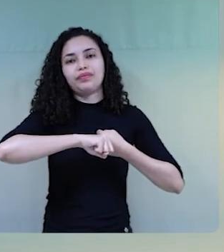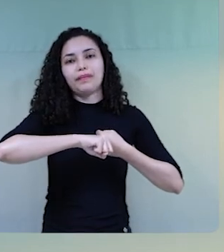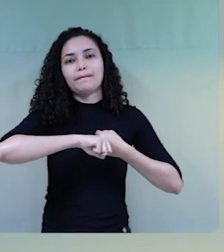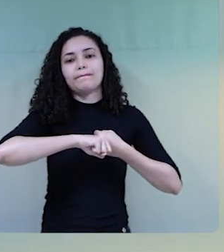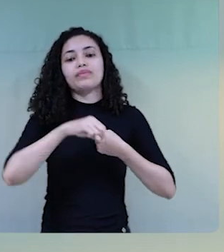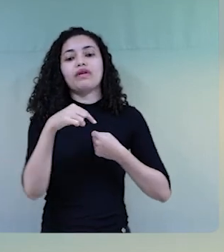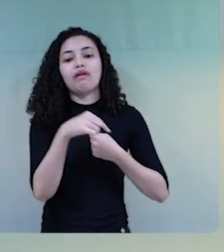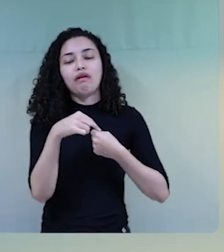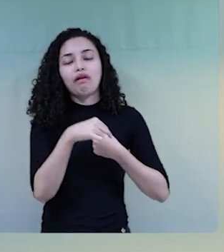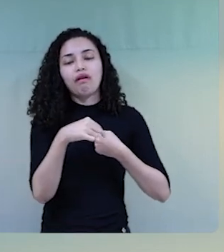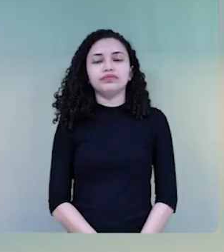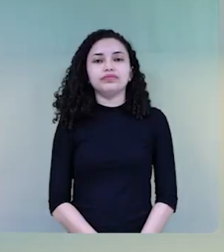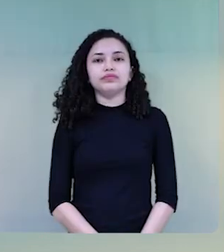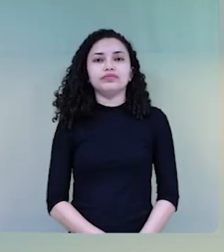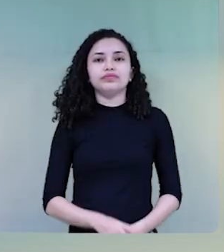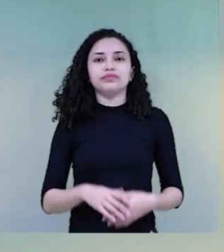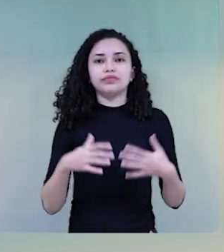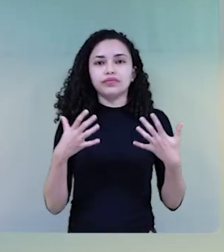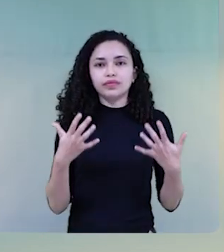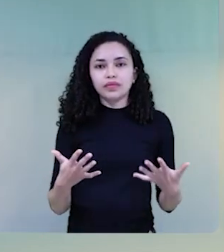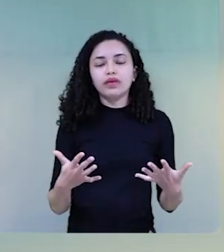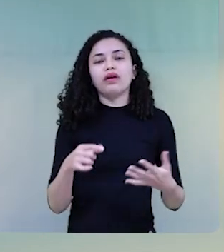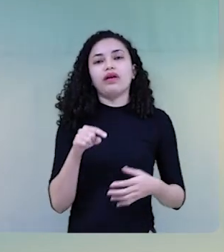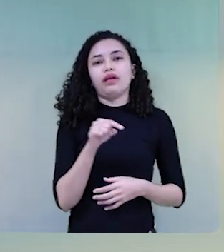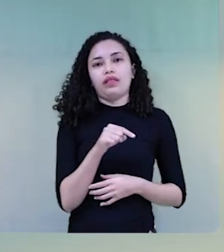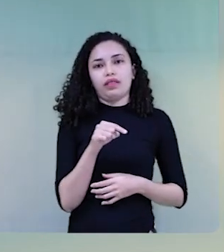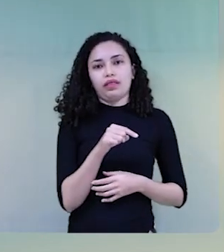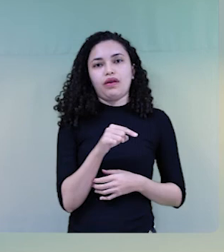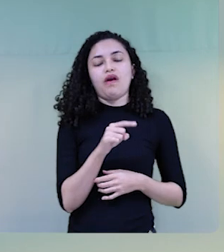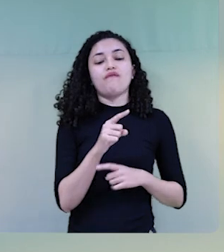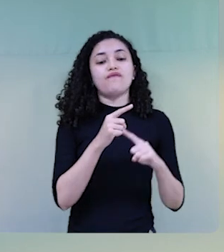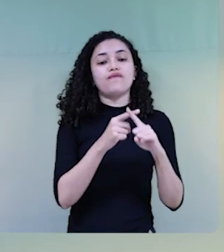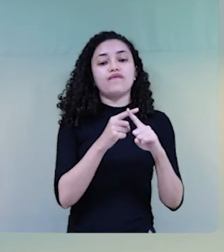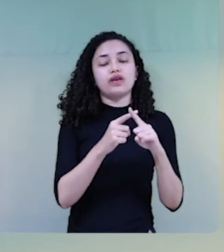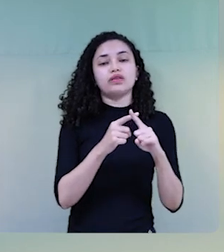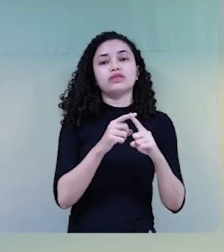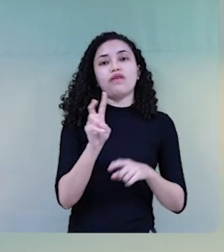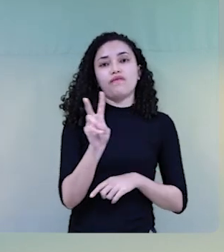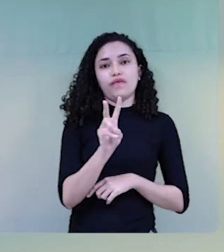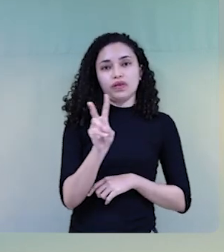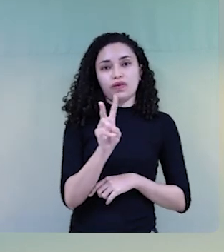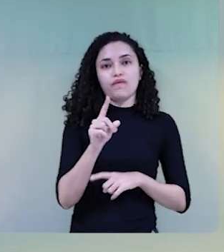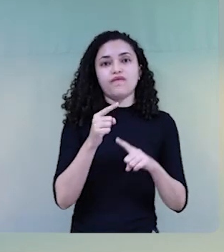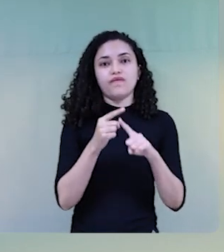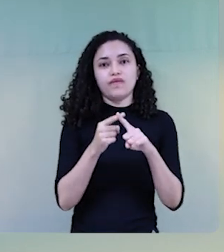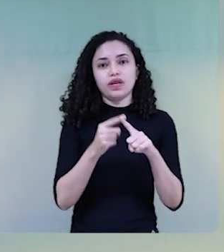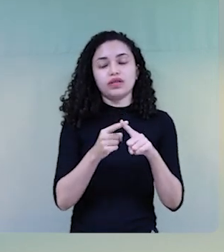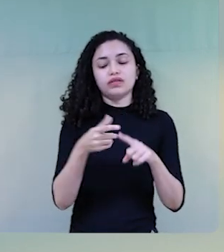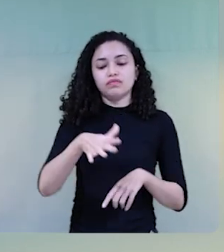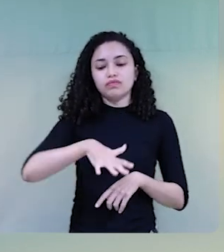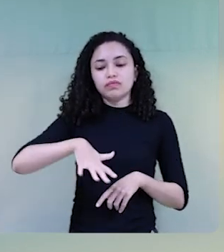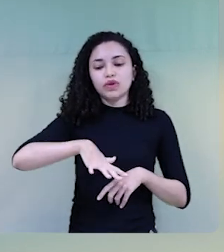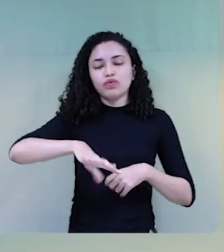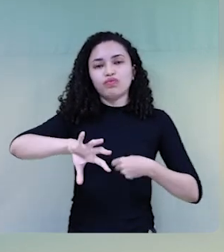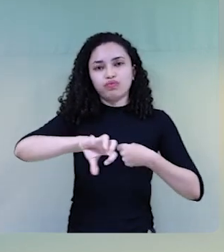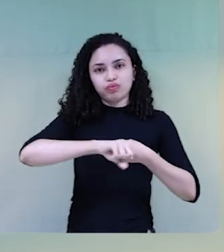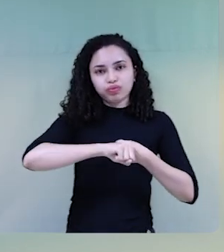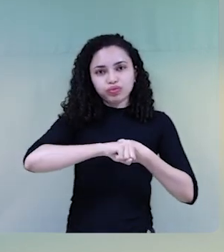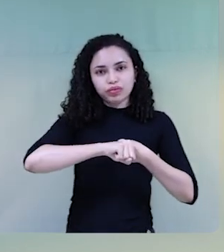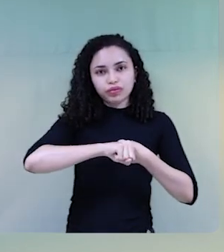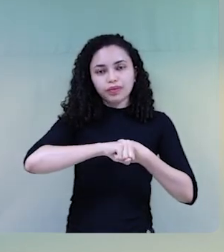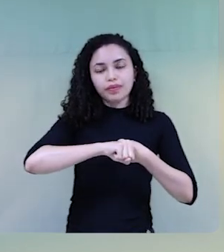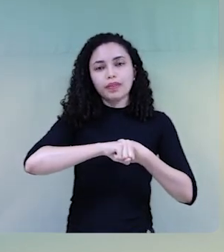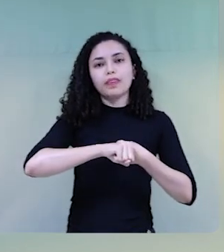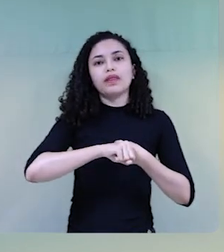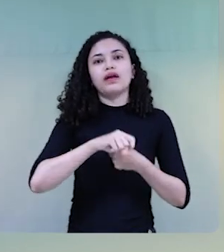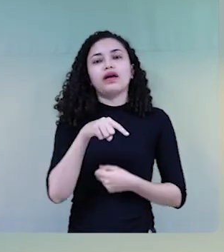atua na carga vai ser o produto da carga elétrica vezes a velocidade dela, vezes o campo magnético. Aqui ficou um retângulozinho, é seno